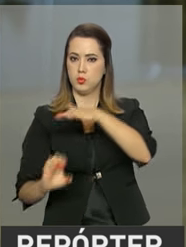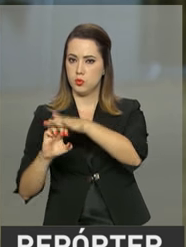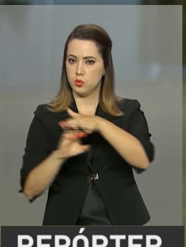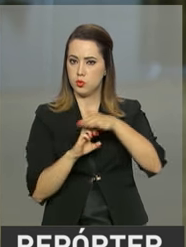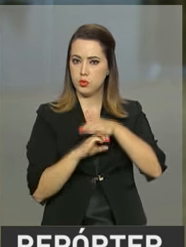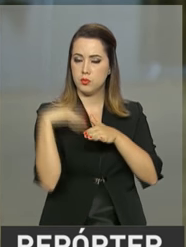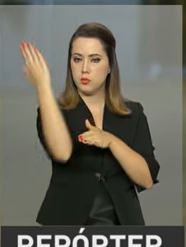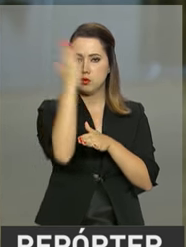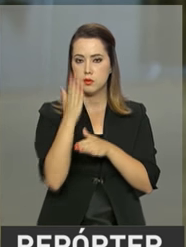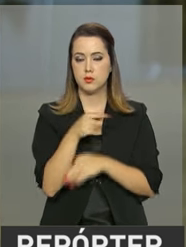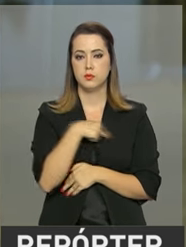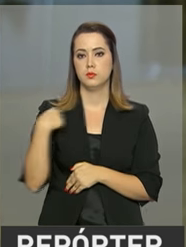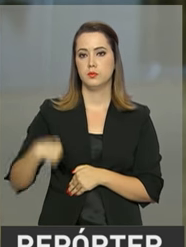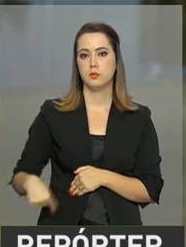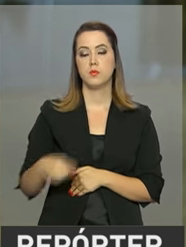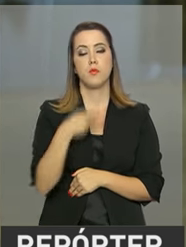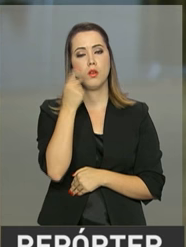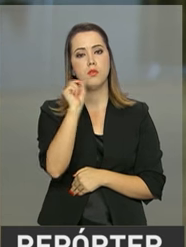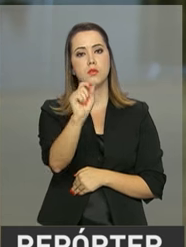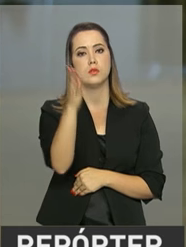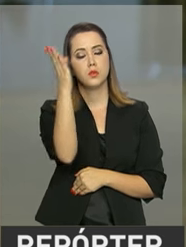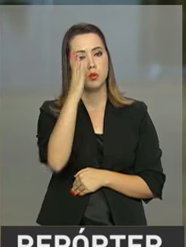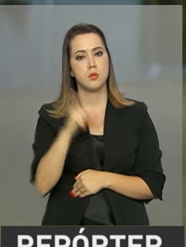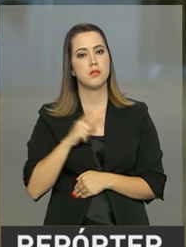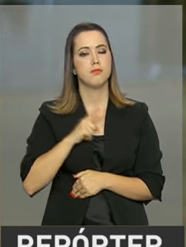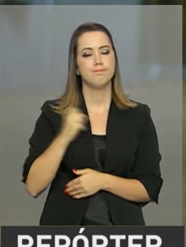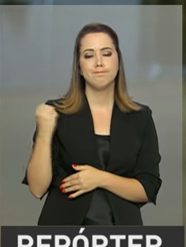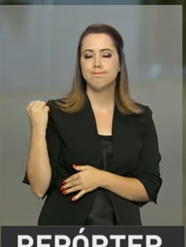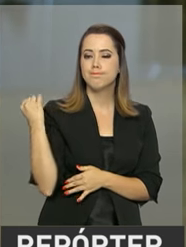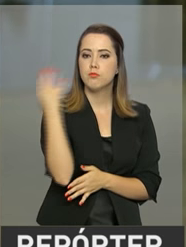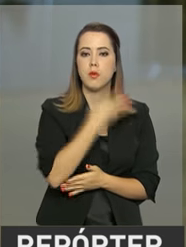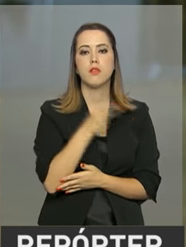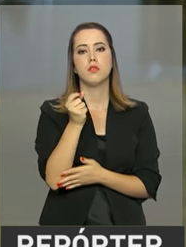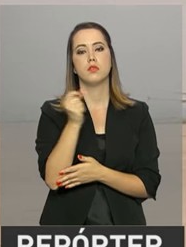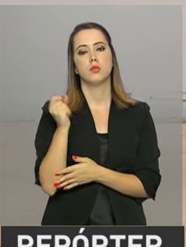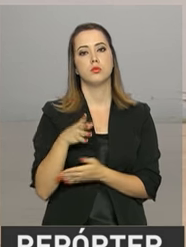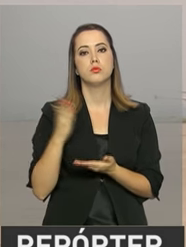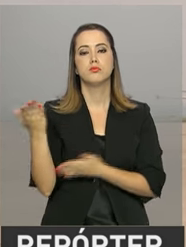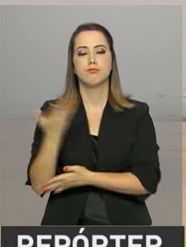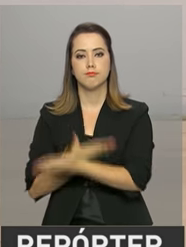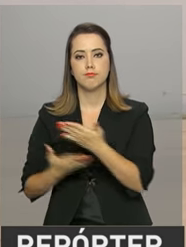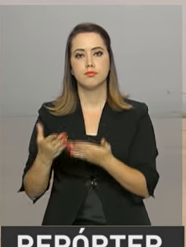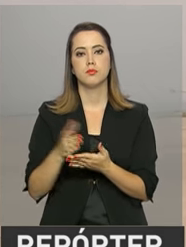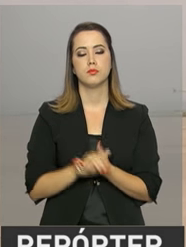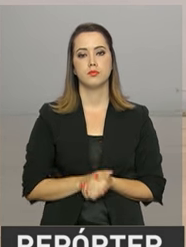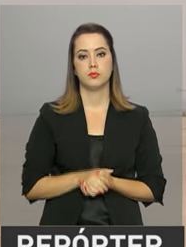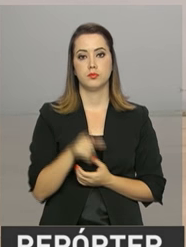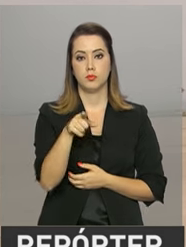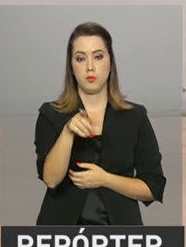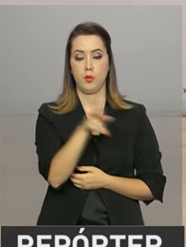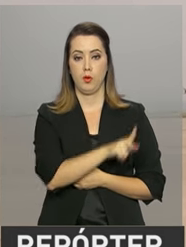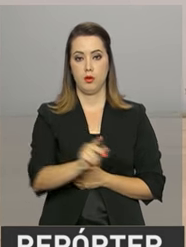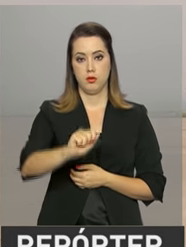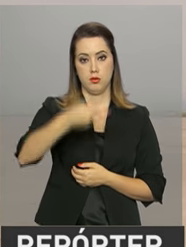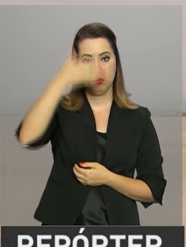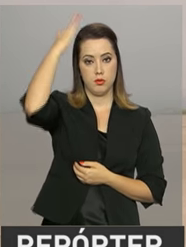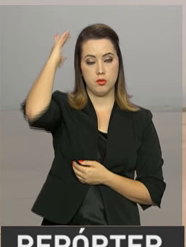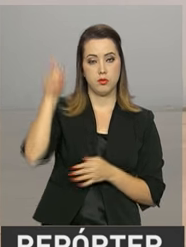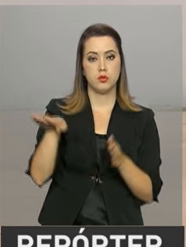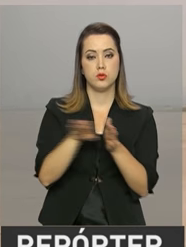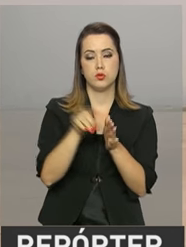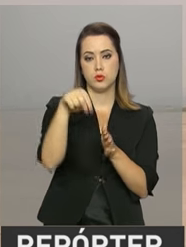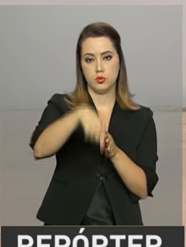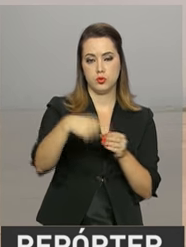que o Brasil apresenta ótimas oportunidades de negócios. O presidente Michel Temer chegou a Xangai,